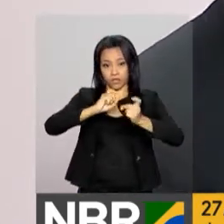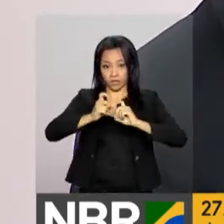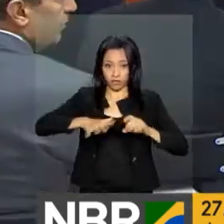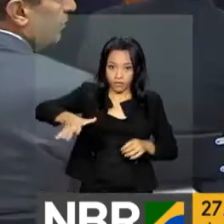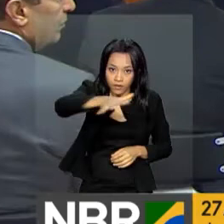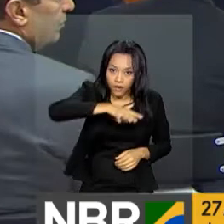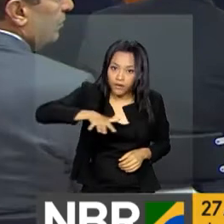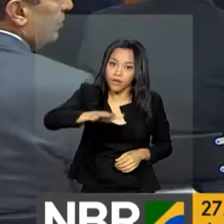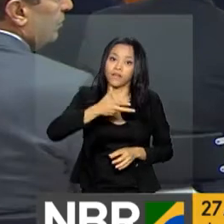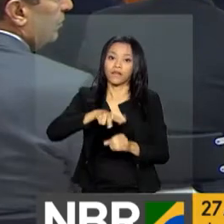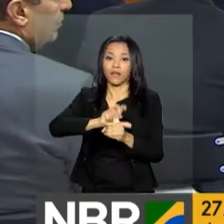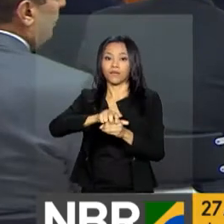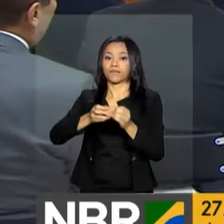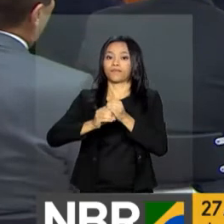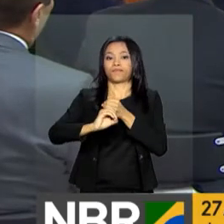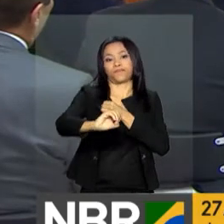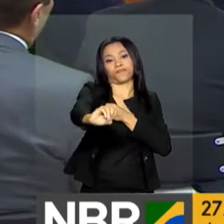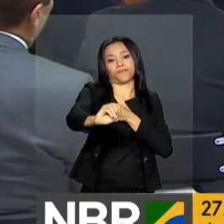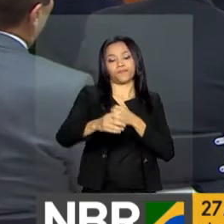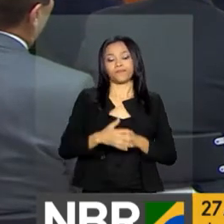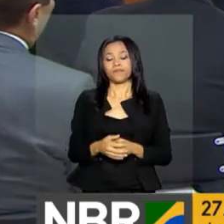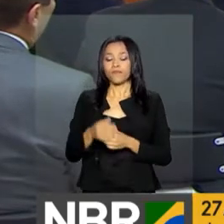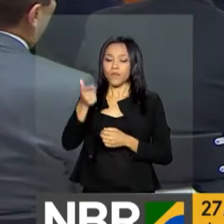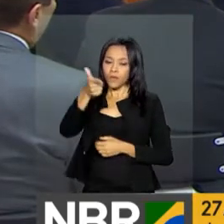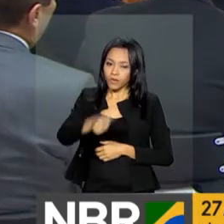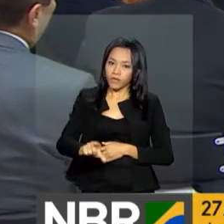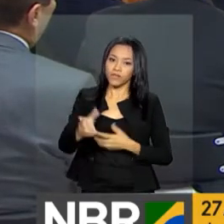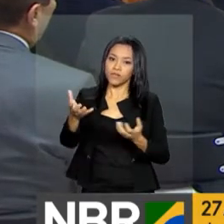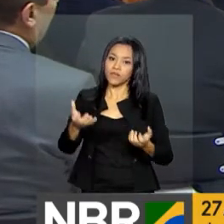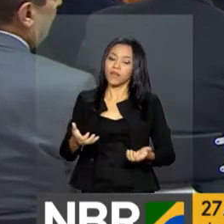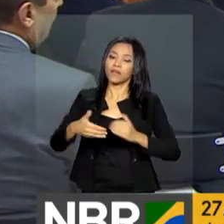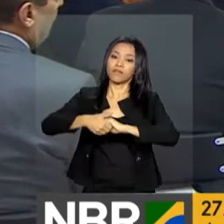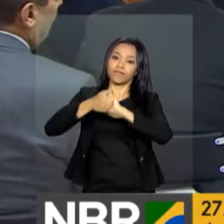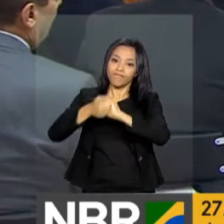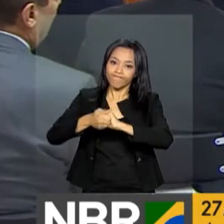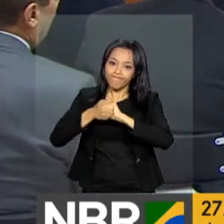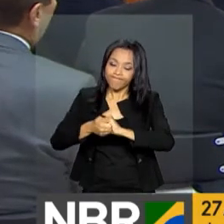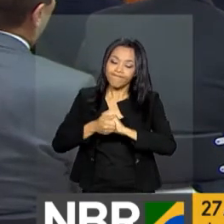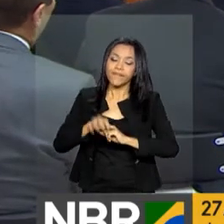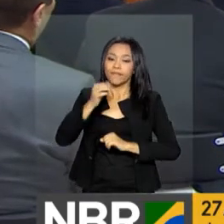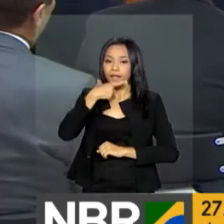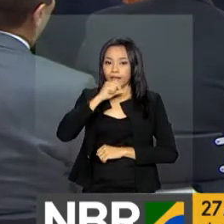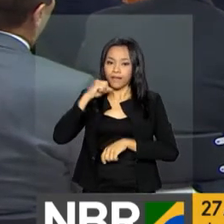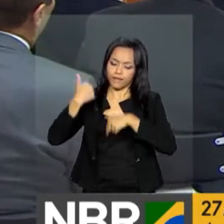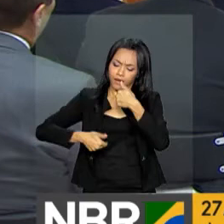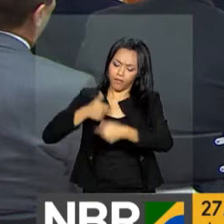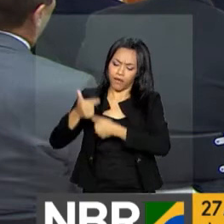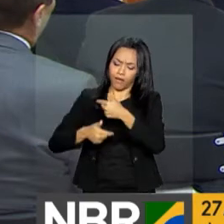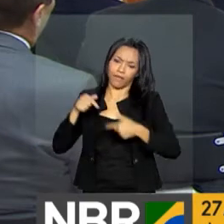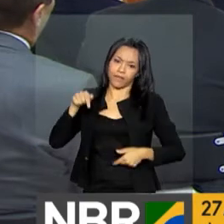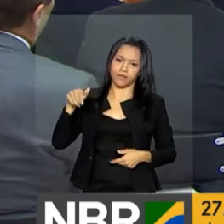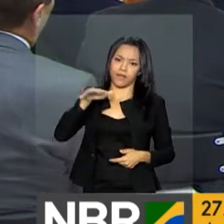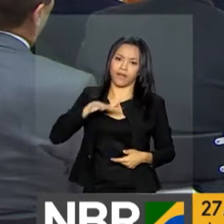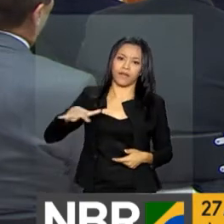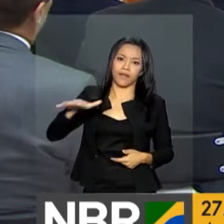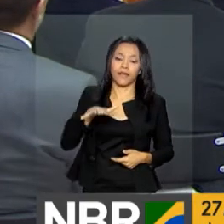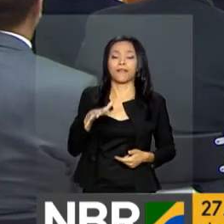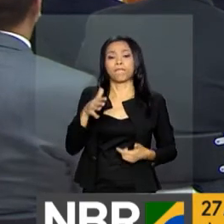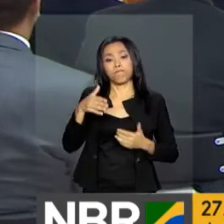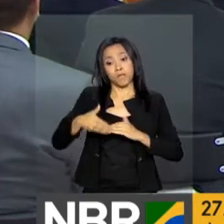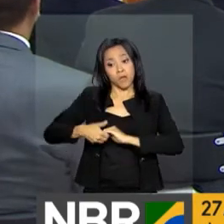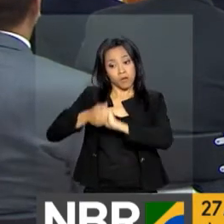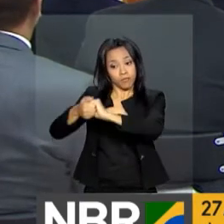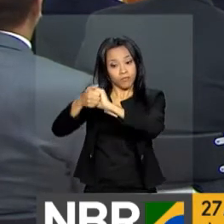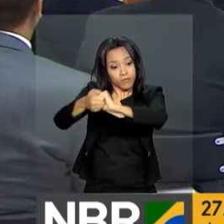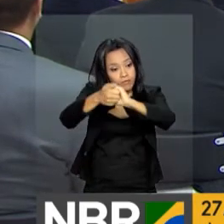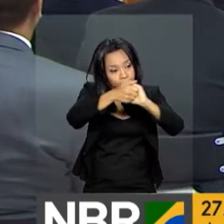vez eu quero cumprimentar aqueles que trabalharam nessa área medicinal de cumprimentar todos que estão